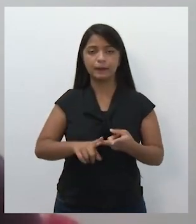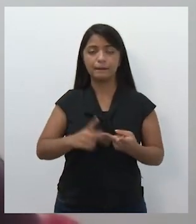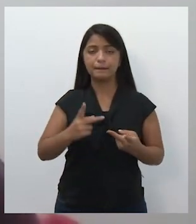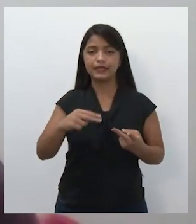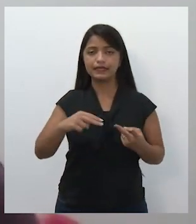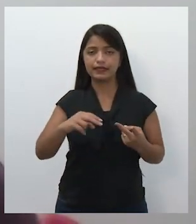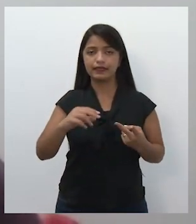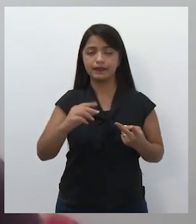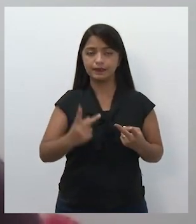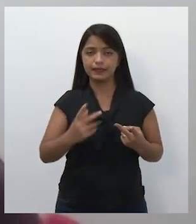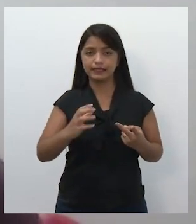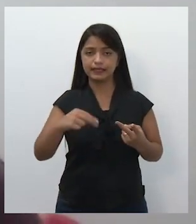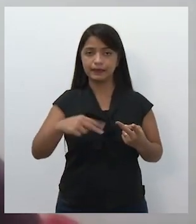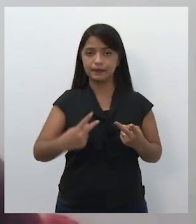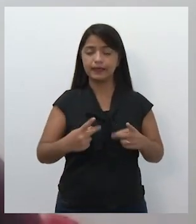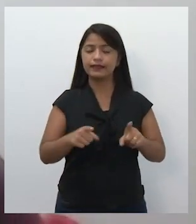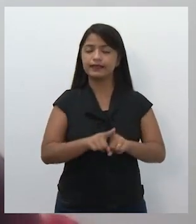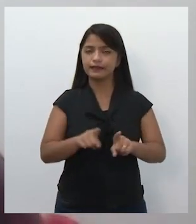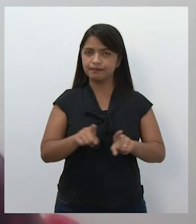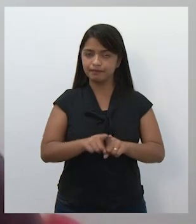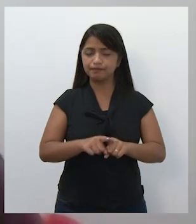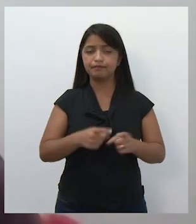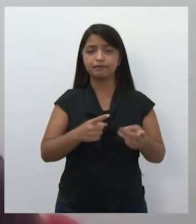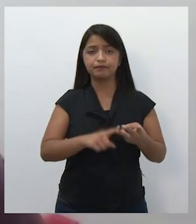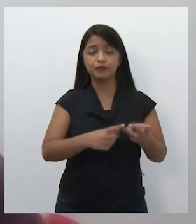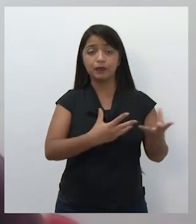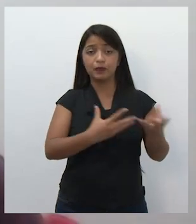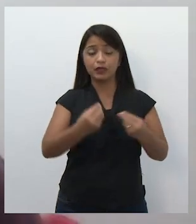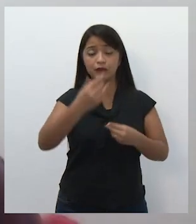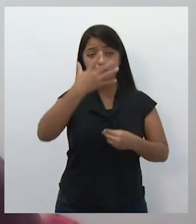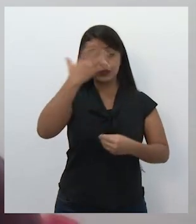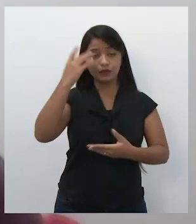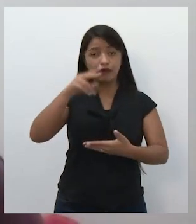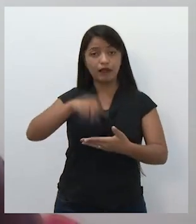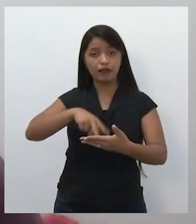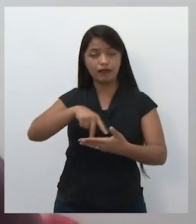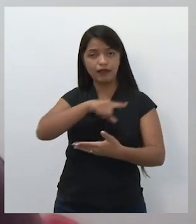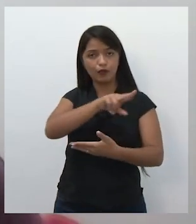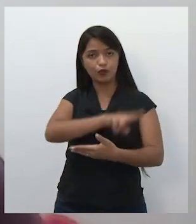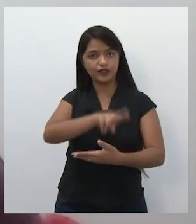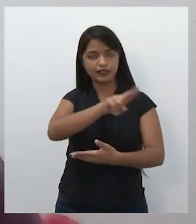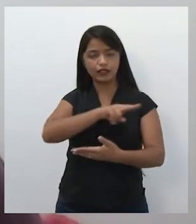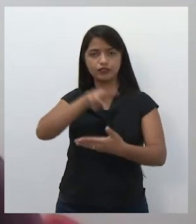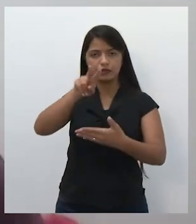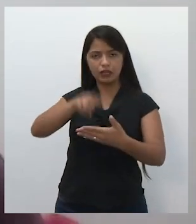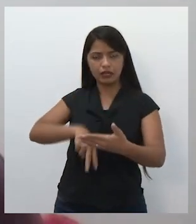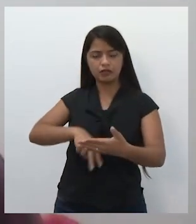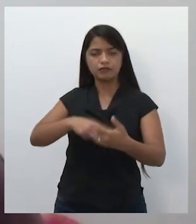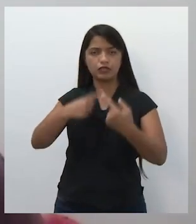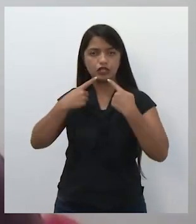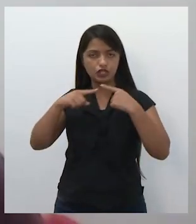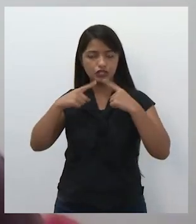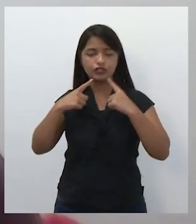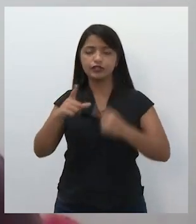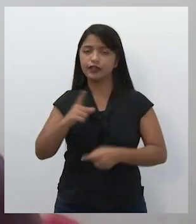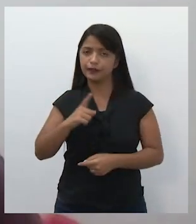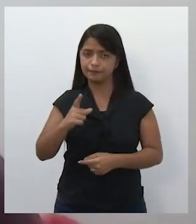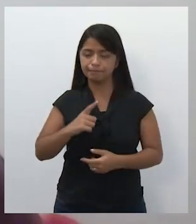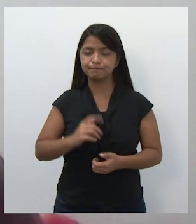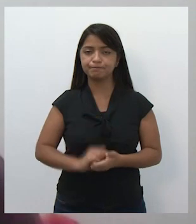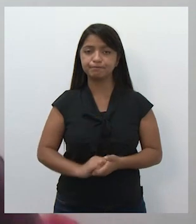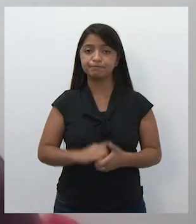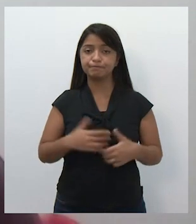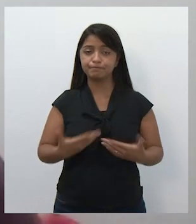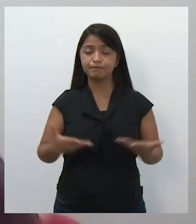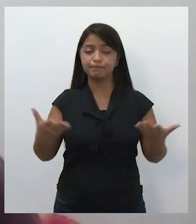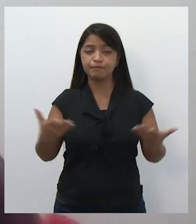leitura, contribuição de vários leitores críticos das universidades, como foi colocado na primeira parte de hoje. Então, eu acho que é o momento da